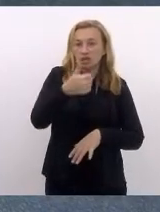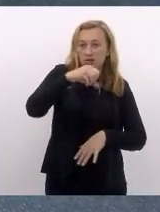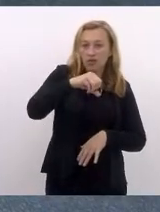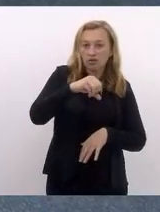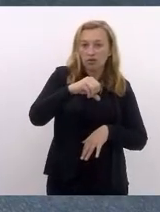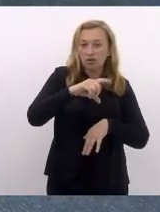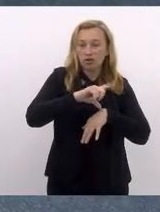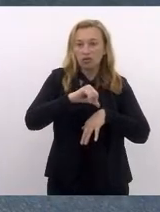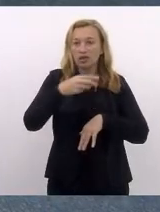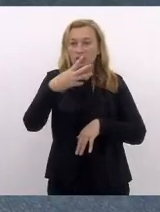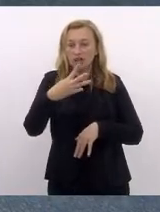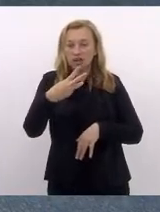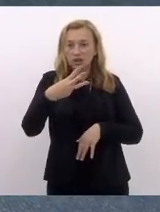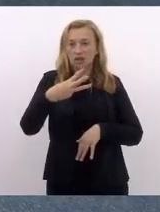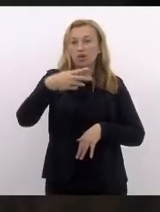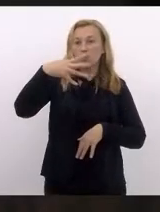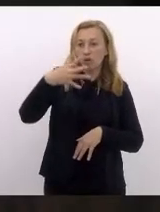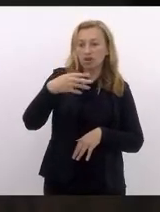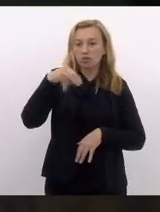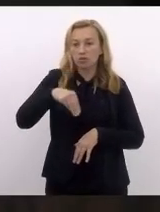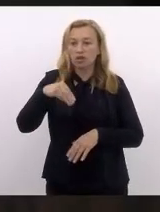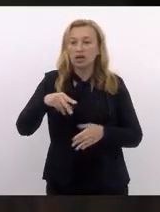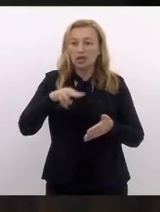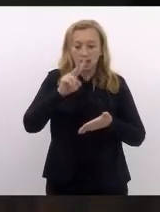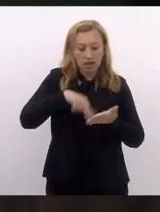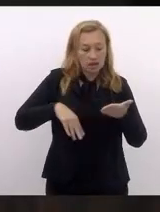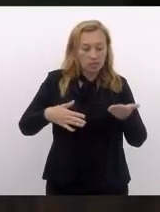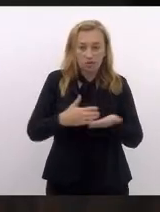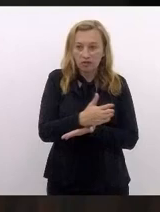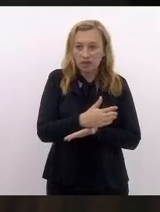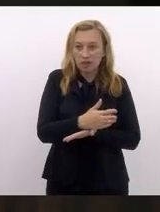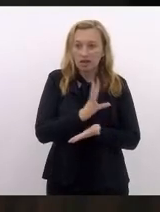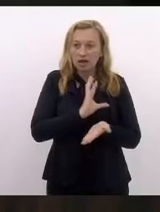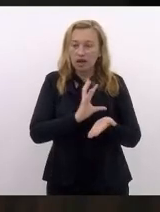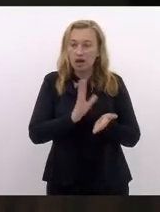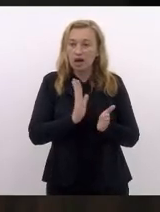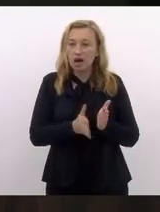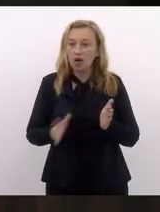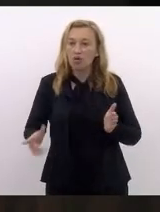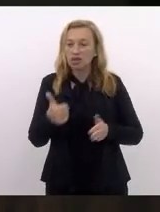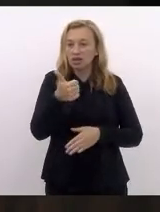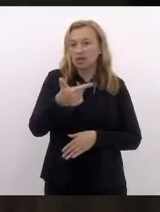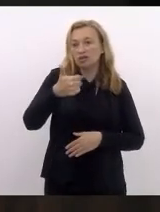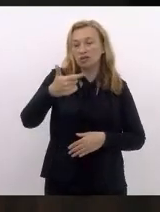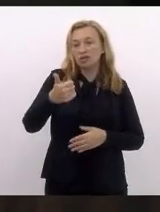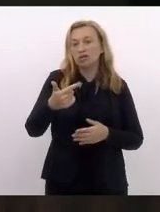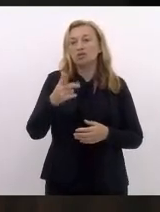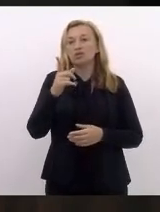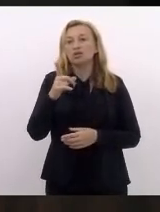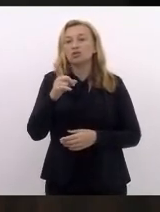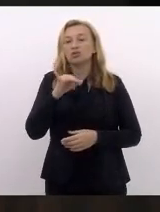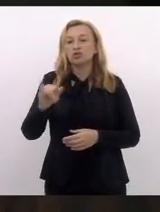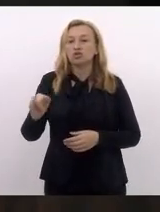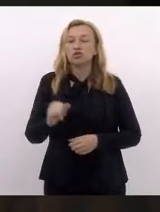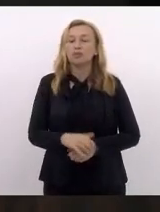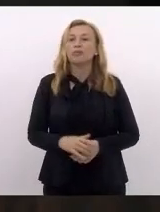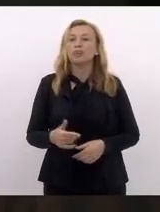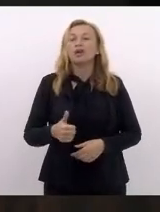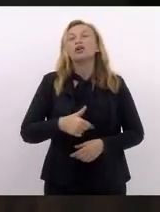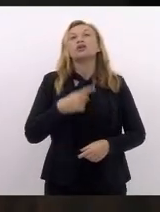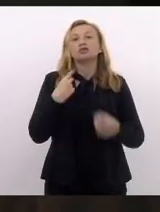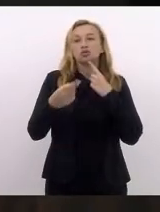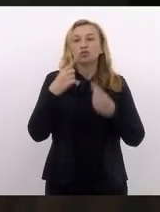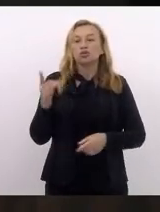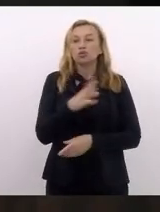ser 19:34 lida e aprovada a ata passa-se a ordem da 12ª sessão jornada do dia em